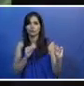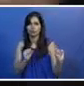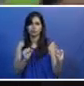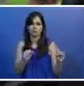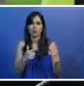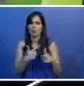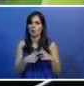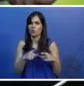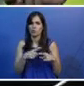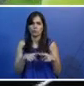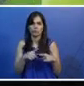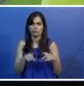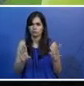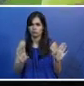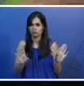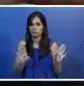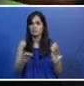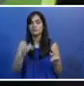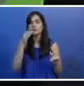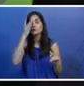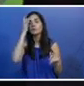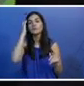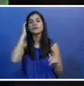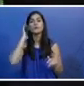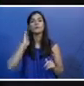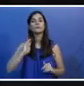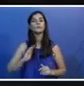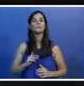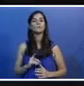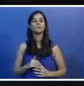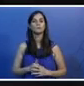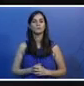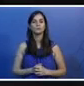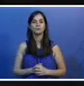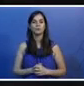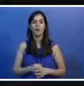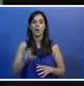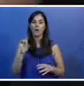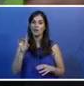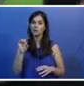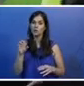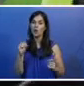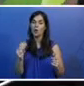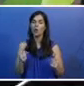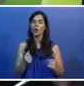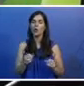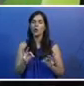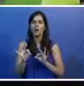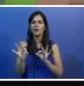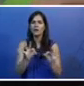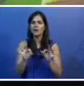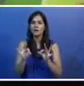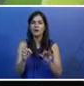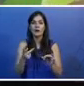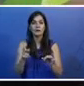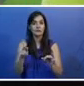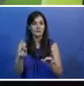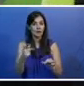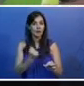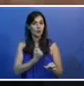forma. Daí é só organizar. Passo 2 para frente, RT,